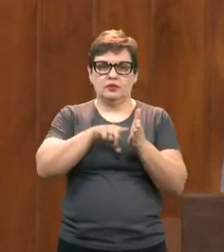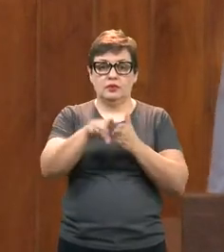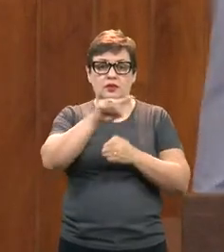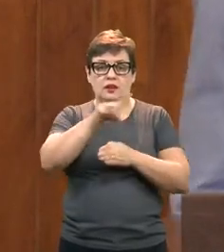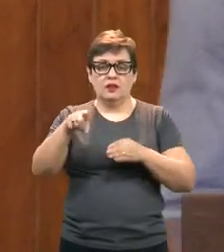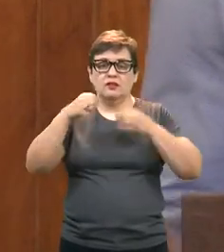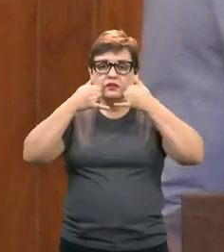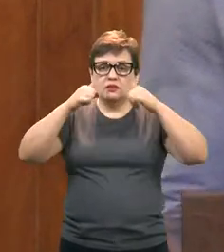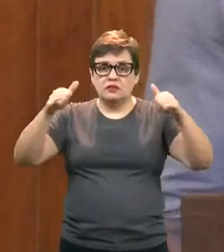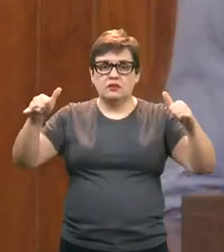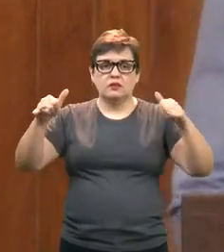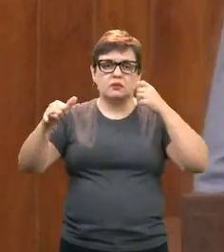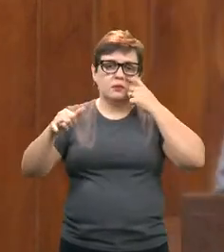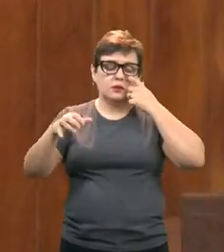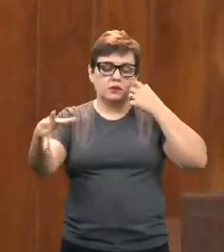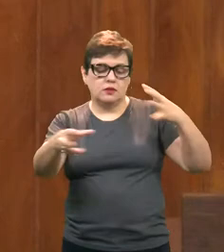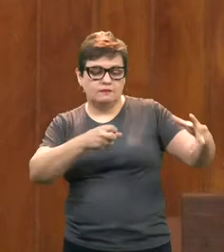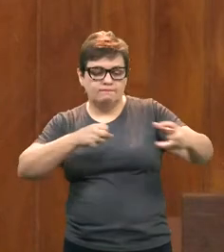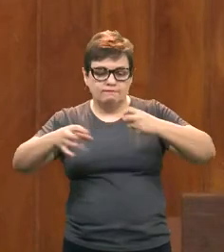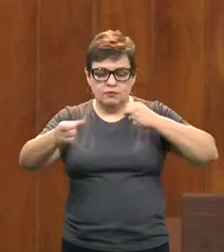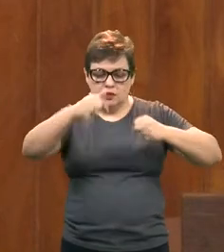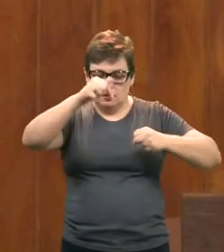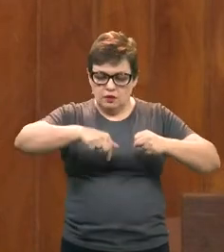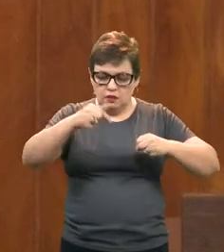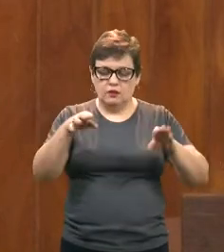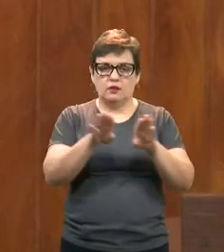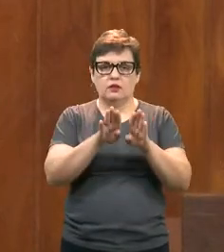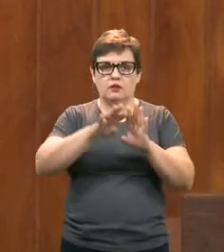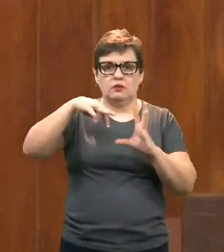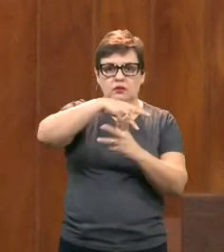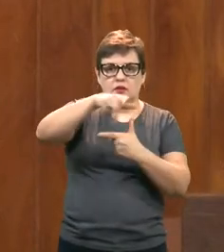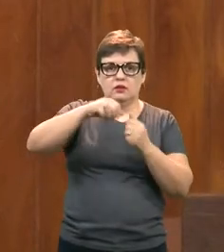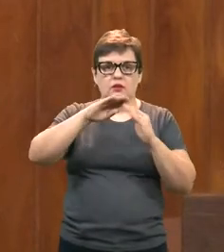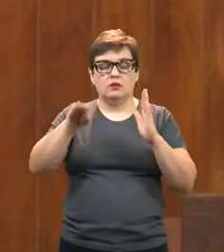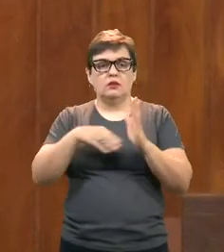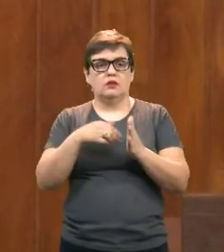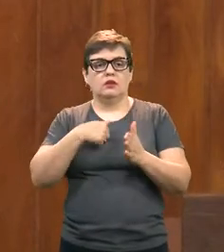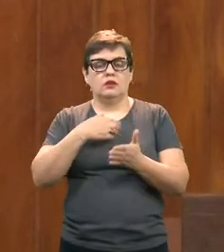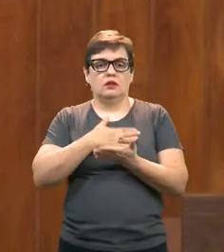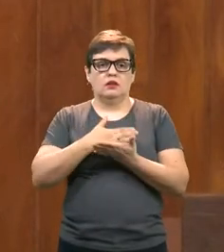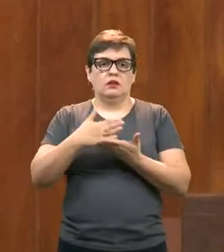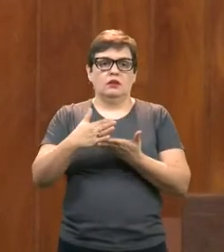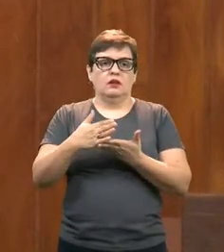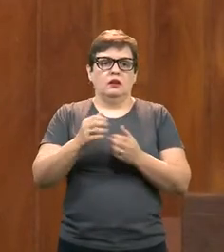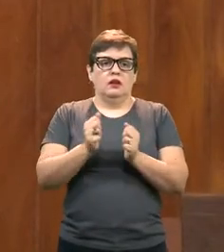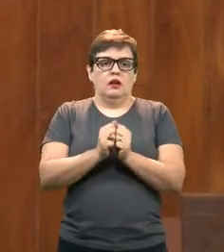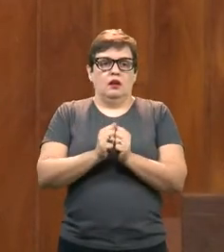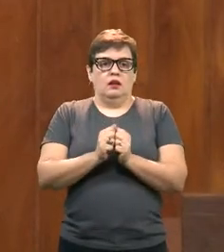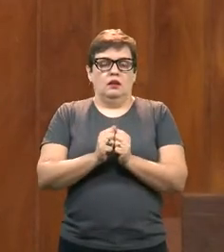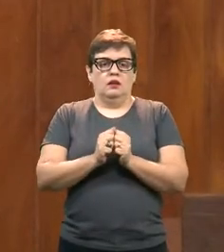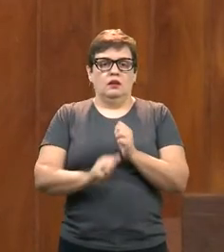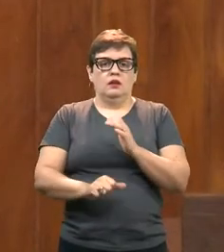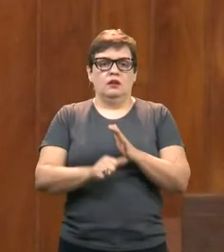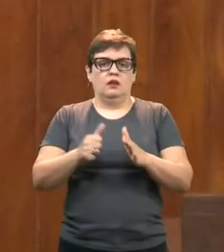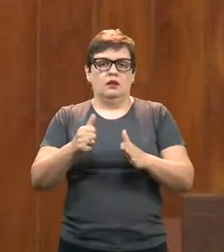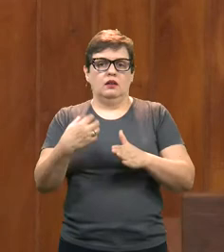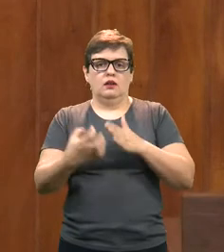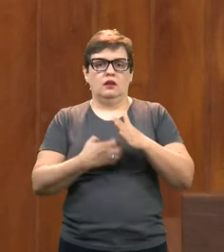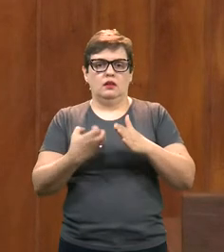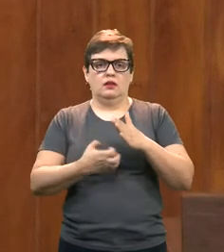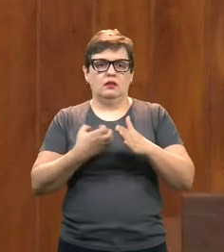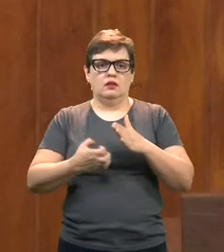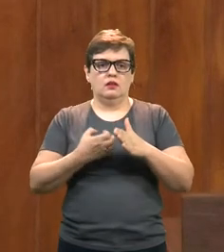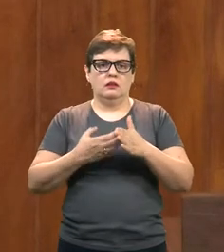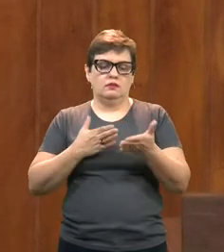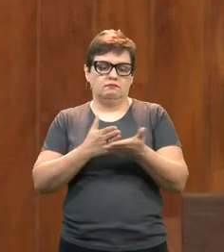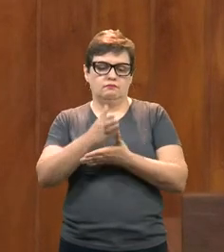estão sendo colhidas não só aqui, no mundo inteiro. Eu comecei com a primeira empresa a entrar no Brasil, a maior